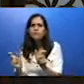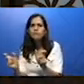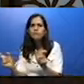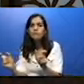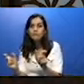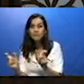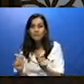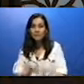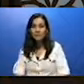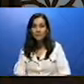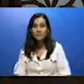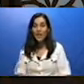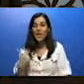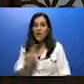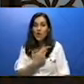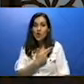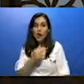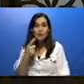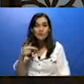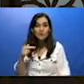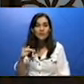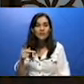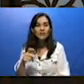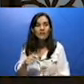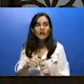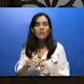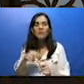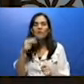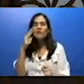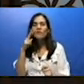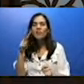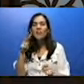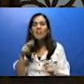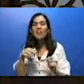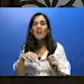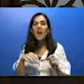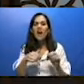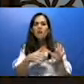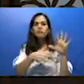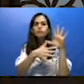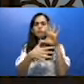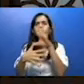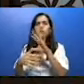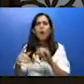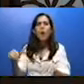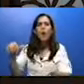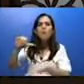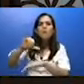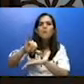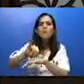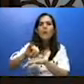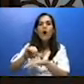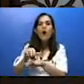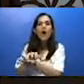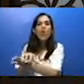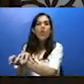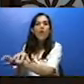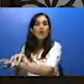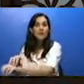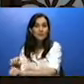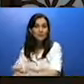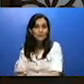isso nós vamos contemplar por meio dos pontos turísticos da nossa cidade com as fotografias